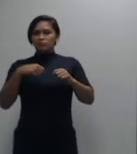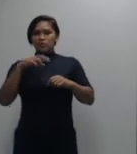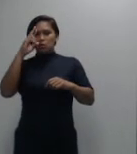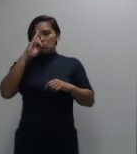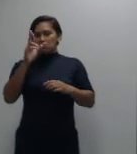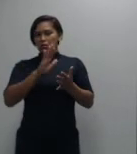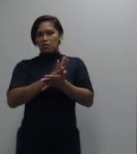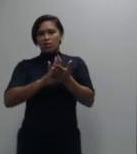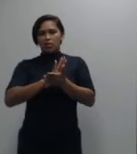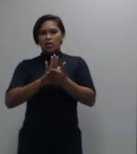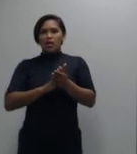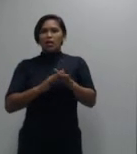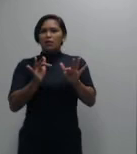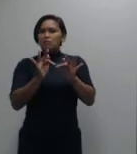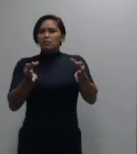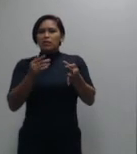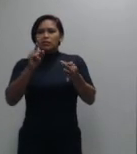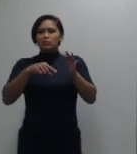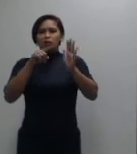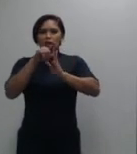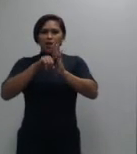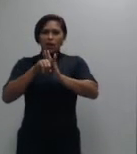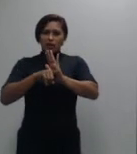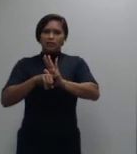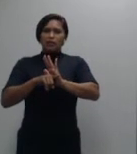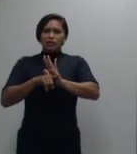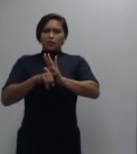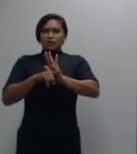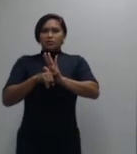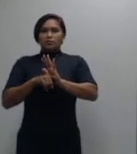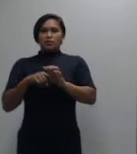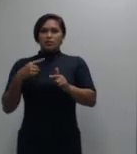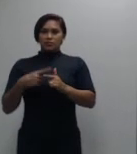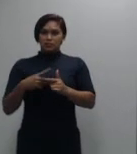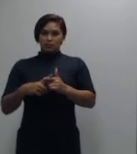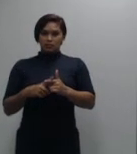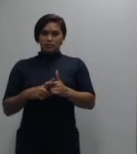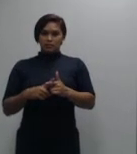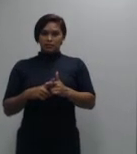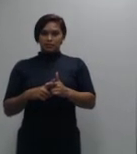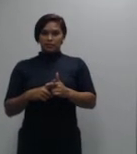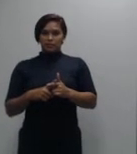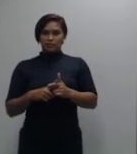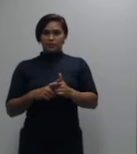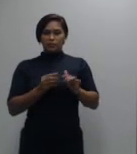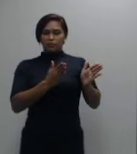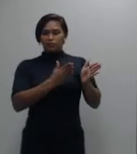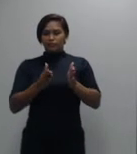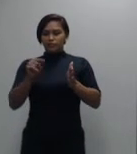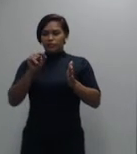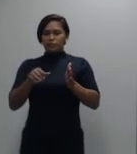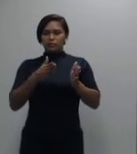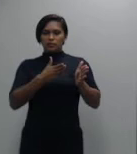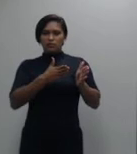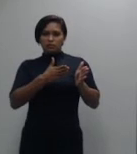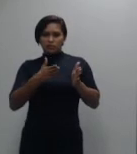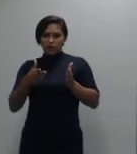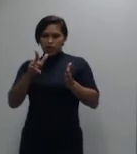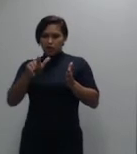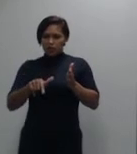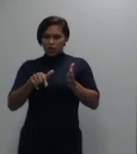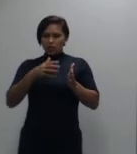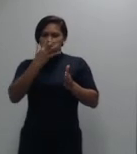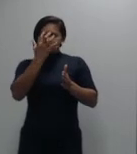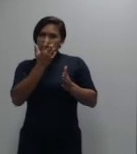seria muito mais simples análise e o que te motivou em trâmite em um pouco o montam